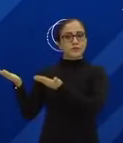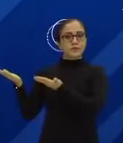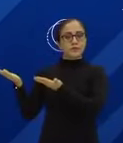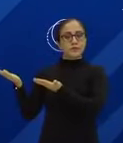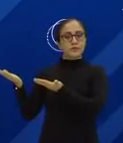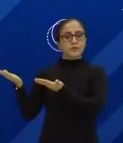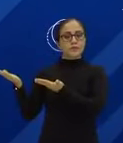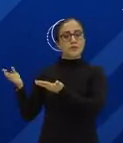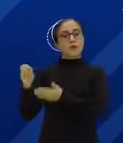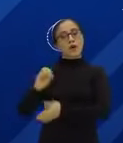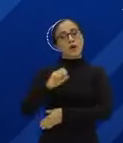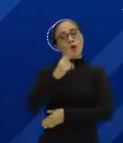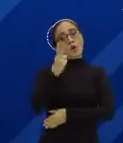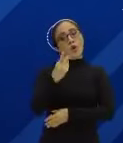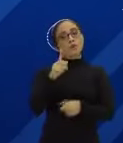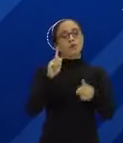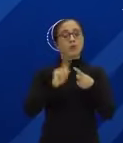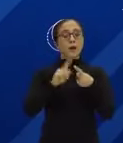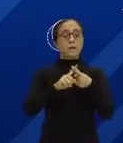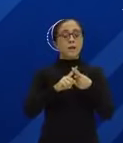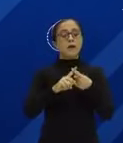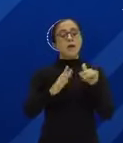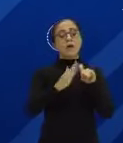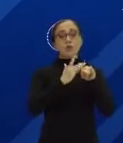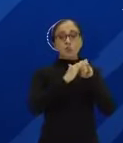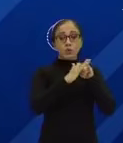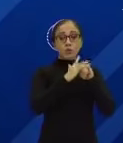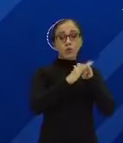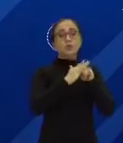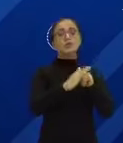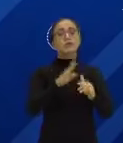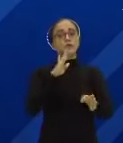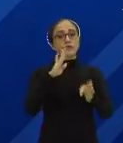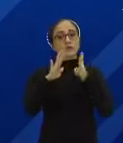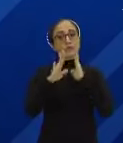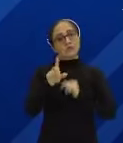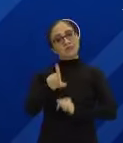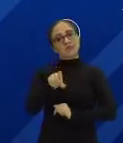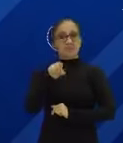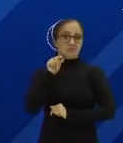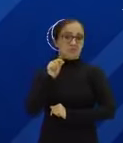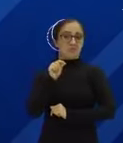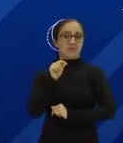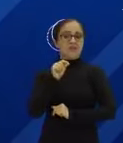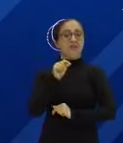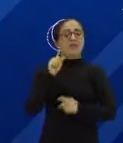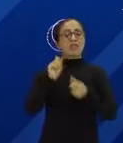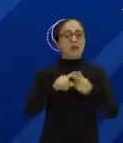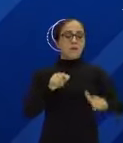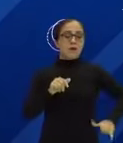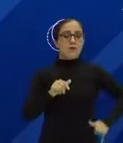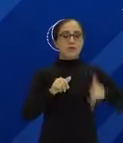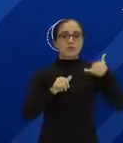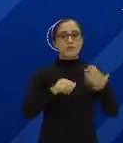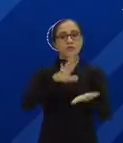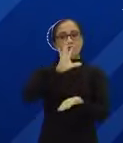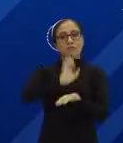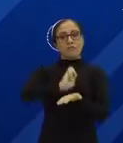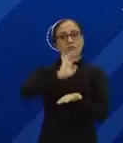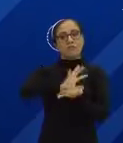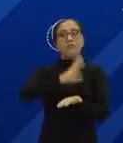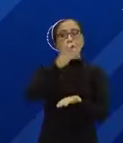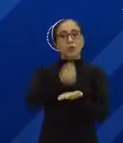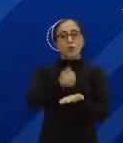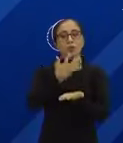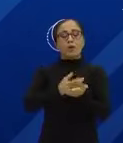www.portalcultura.com.br, ou lá no YouTube, na página do Facebook, ou se preferir, você baixa o aplicativo Cultura Rede de Comunicação